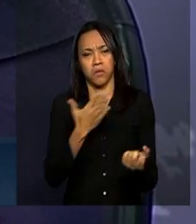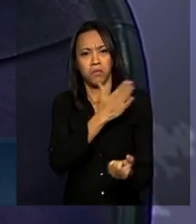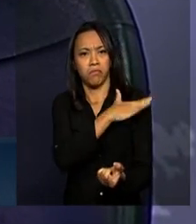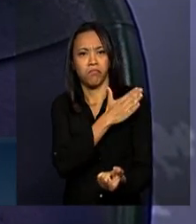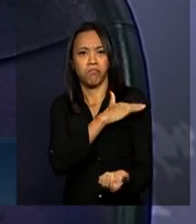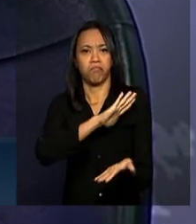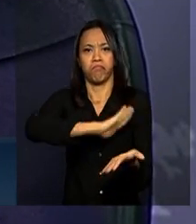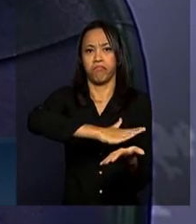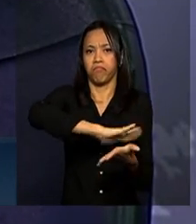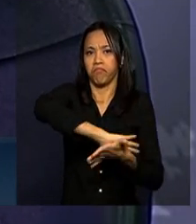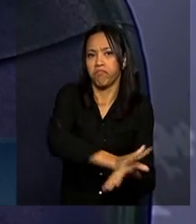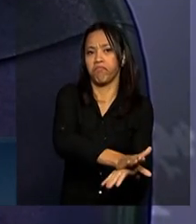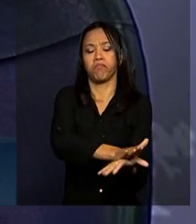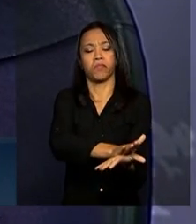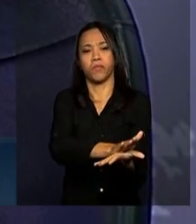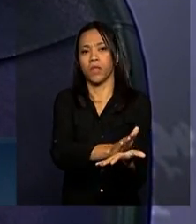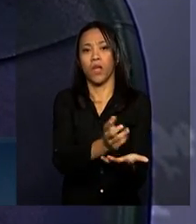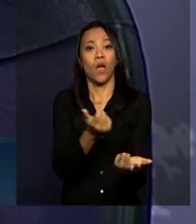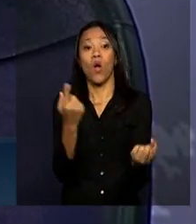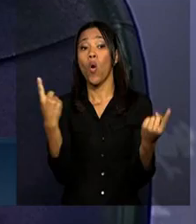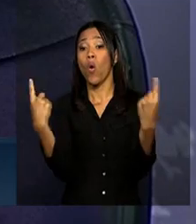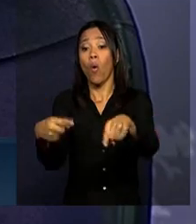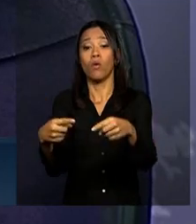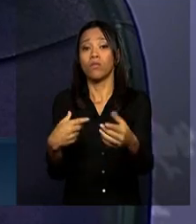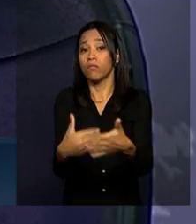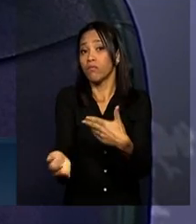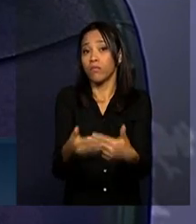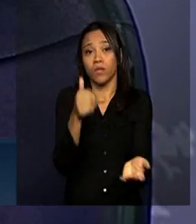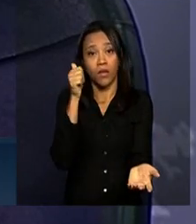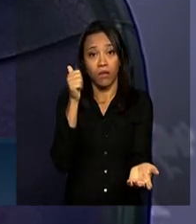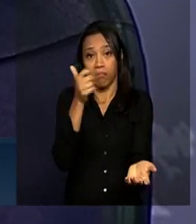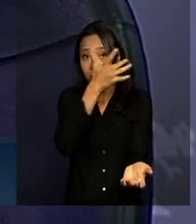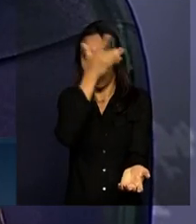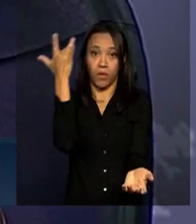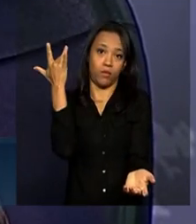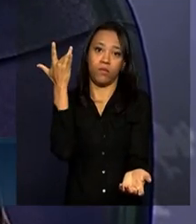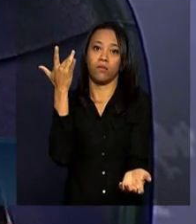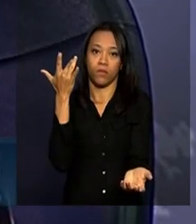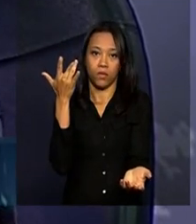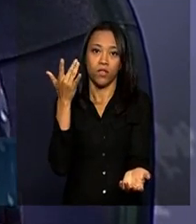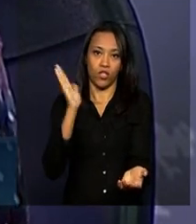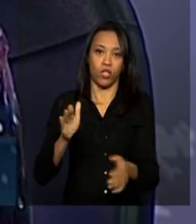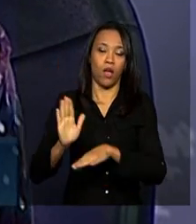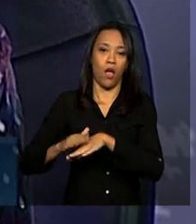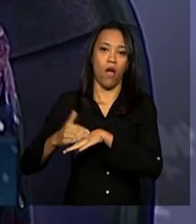qualquer discriminação contra qualquer pessoa, como já disse a ministra Edeli.